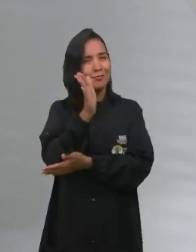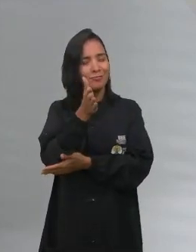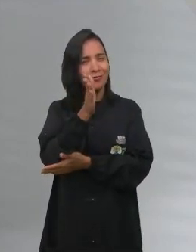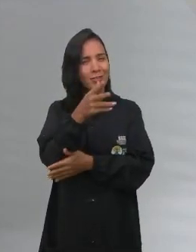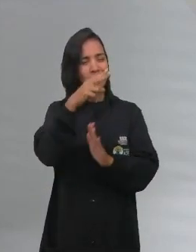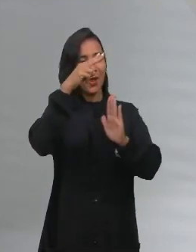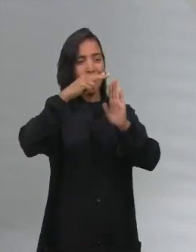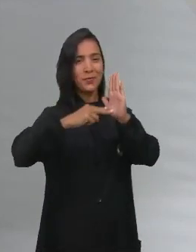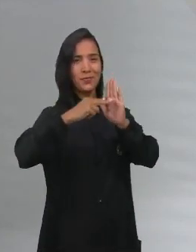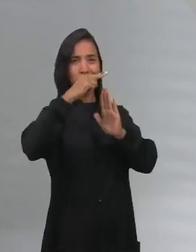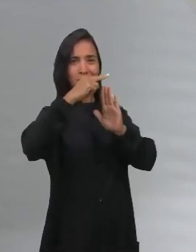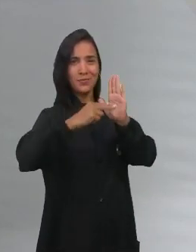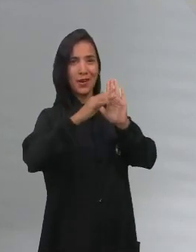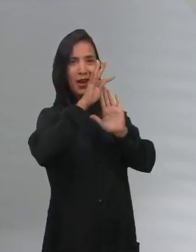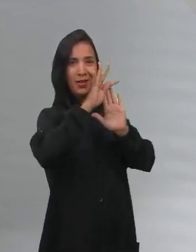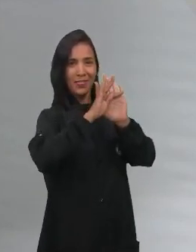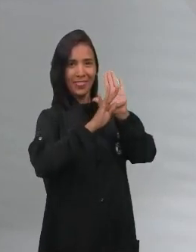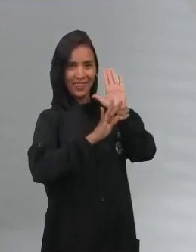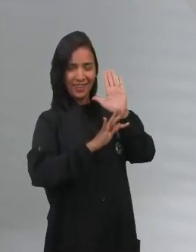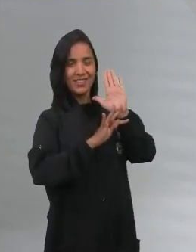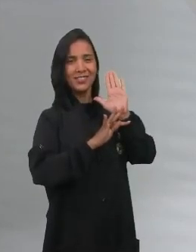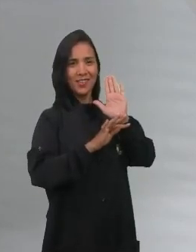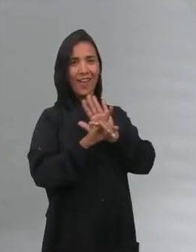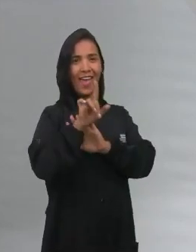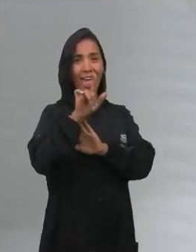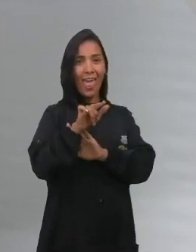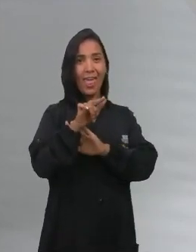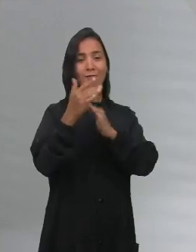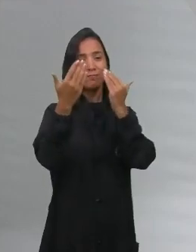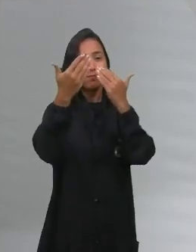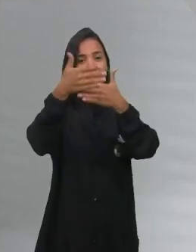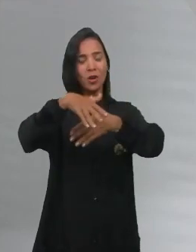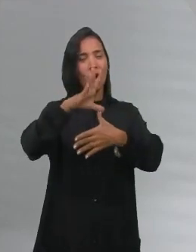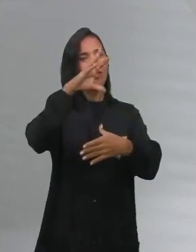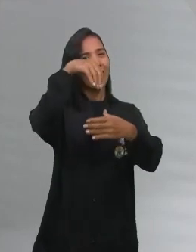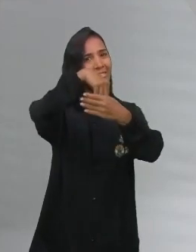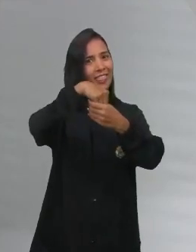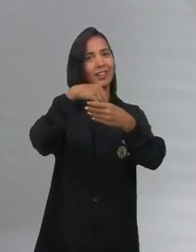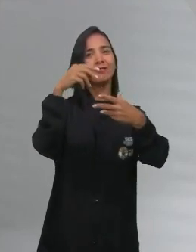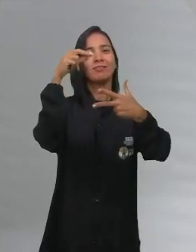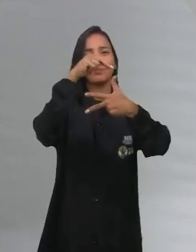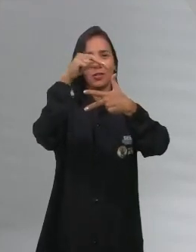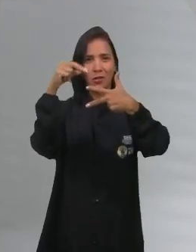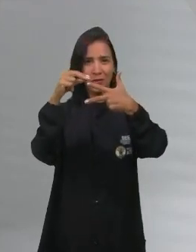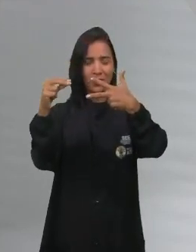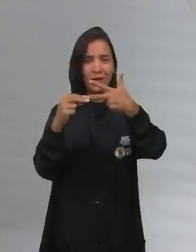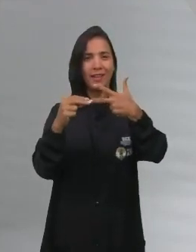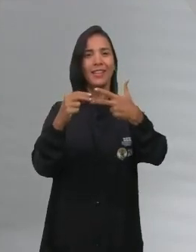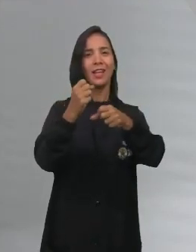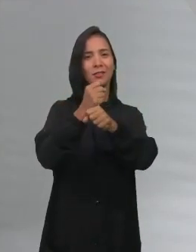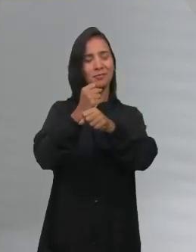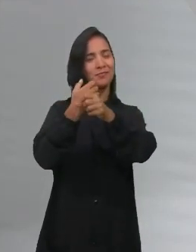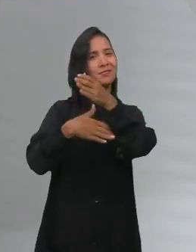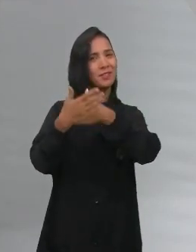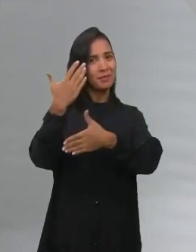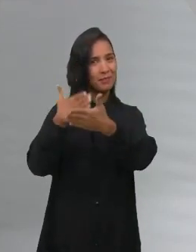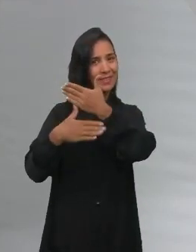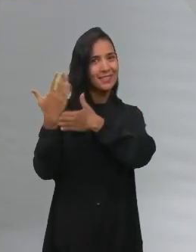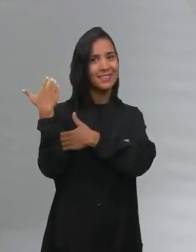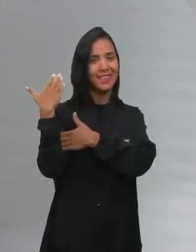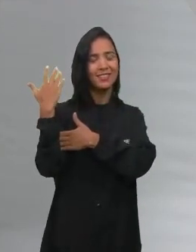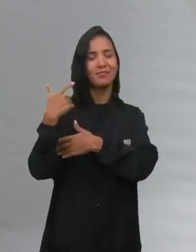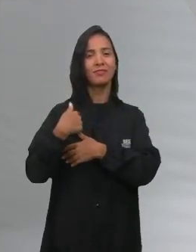com a leitura de uma questão. Essa questão, ela é do Enem de 2023. Isso significa dizer que